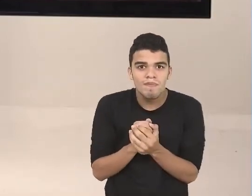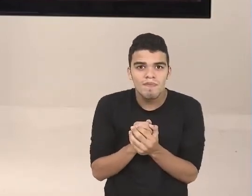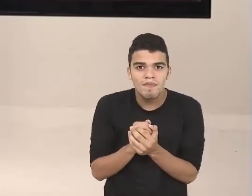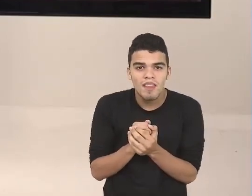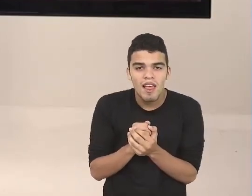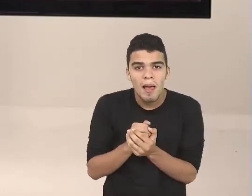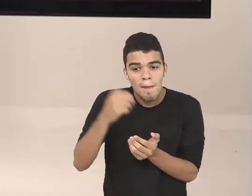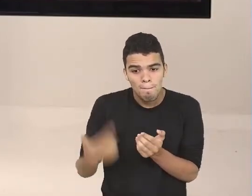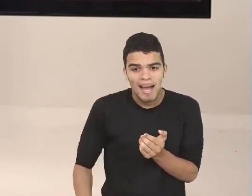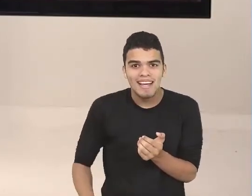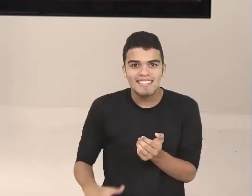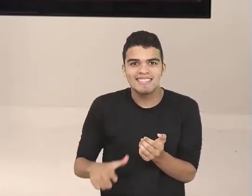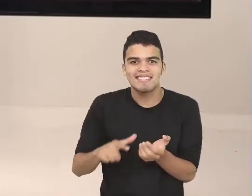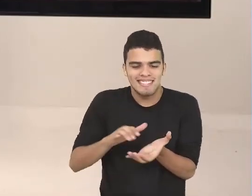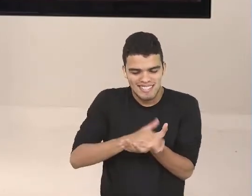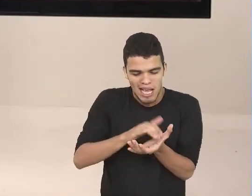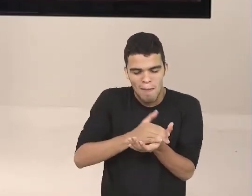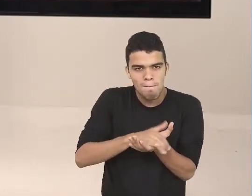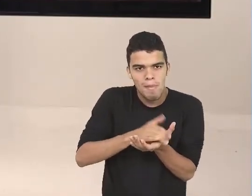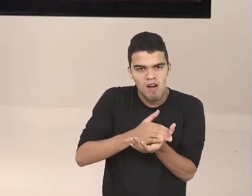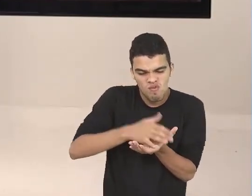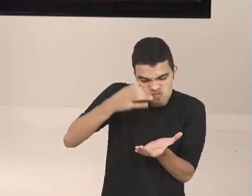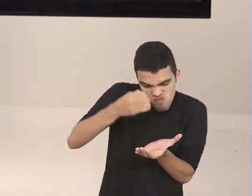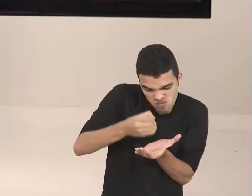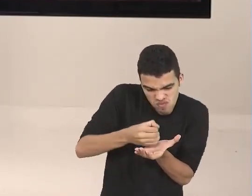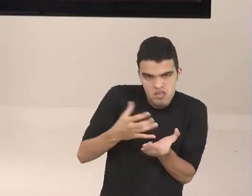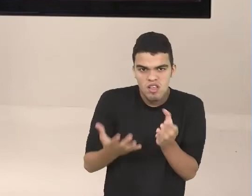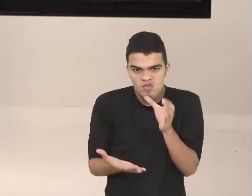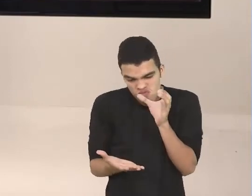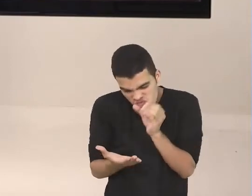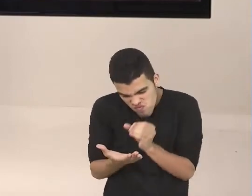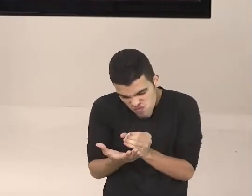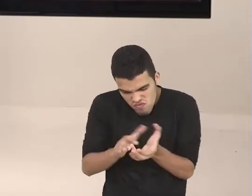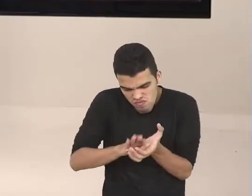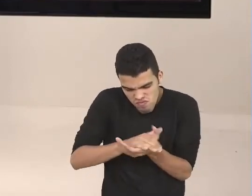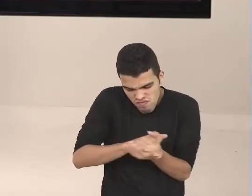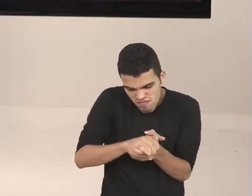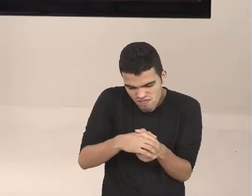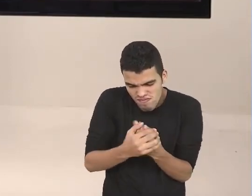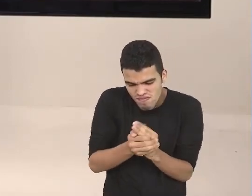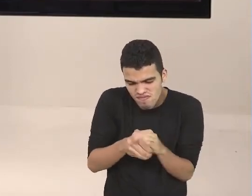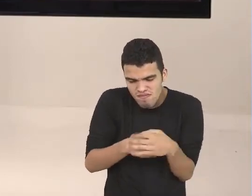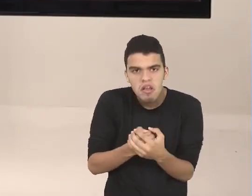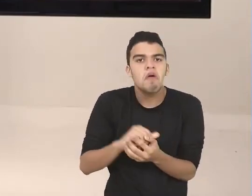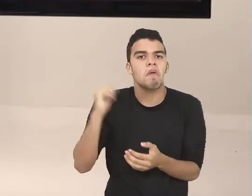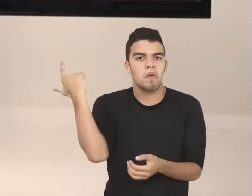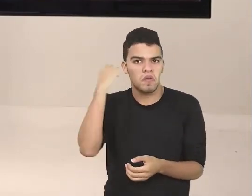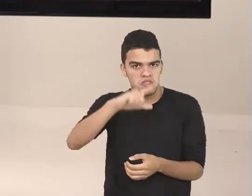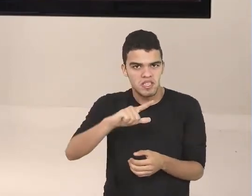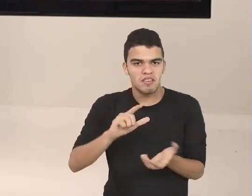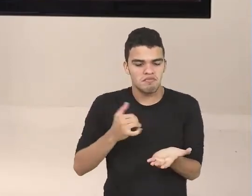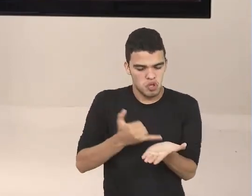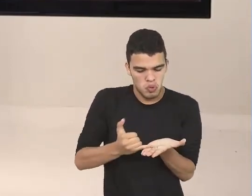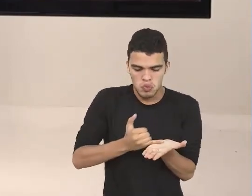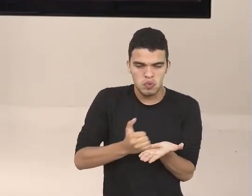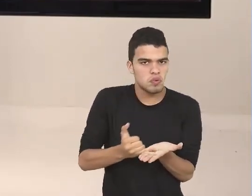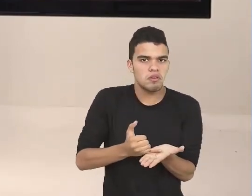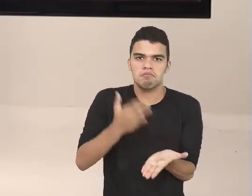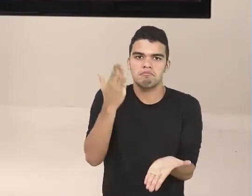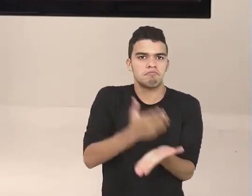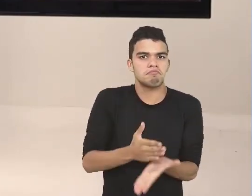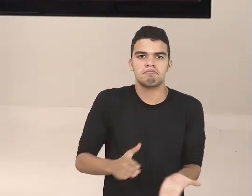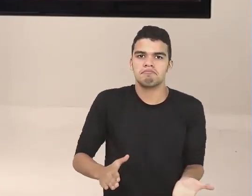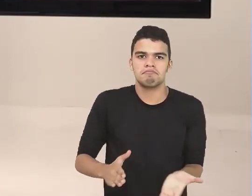é, a gordura ela é eliminada da sua mão. Ou seja, o sabão ele consegue quebrar aquelas ligações que tem